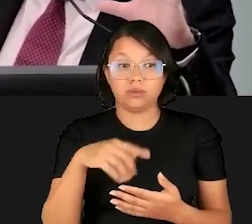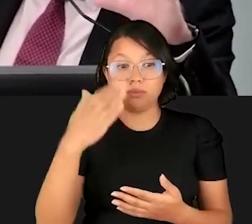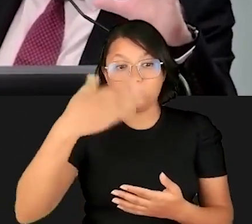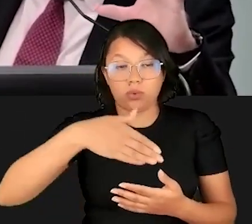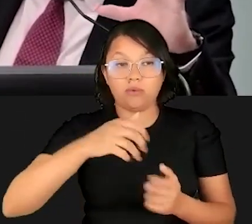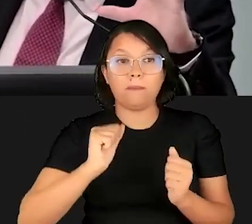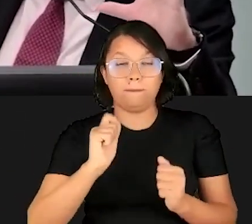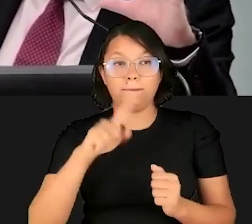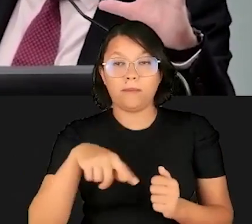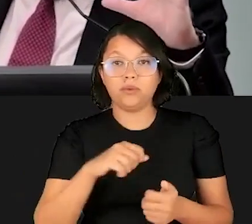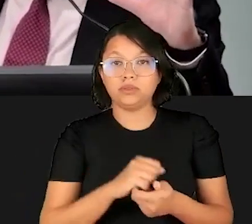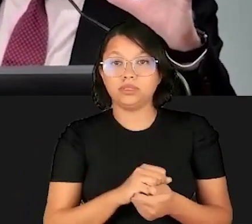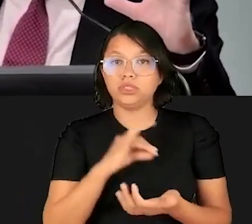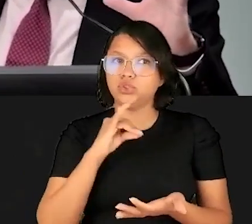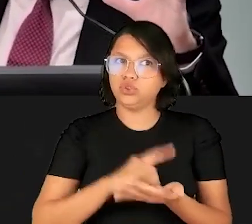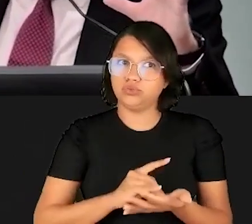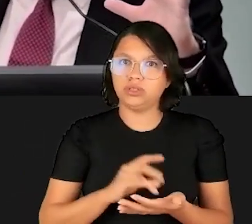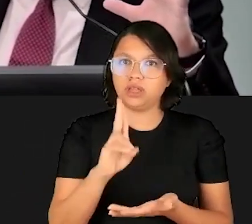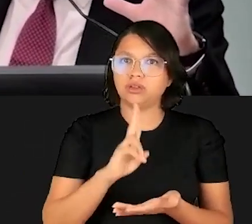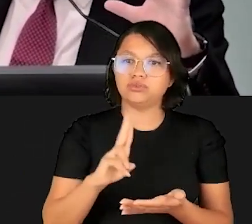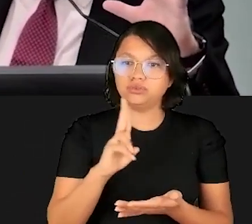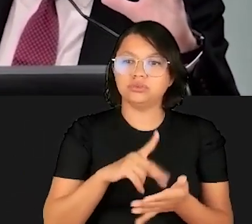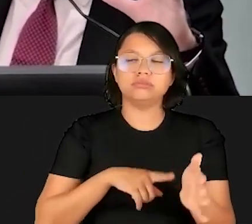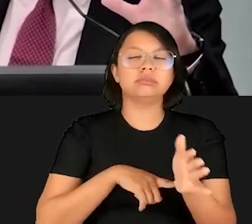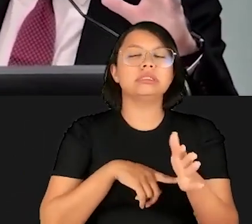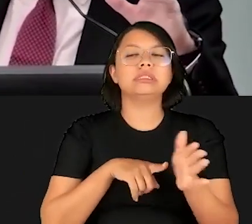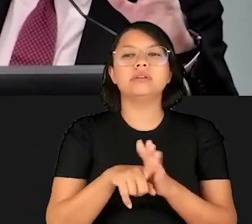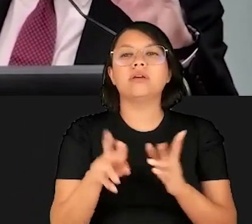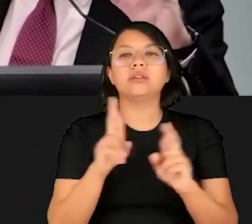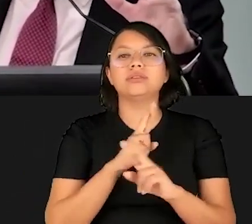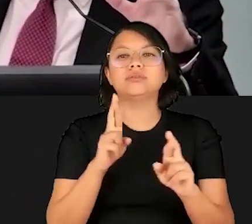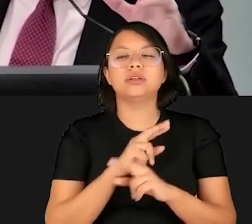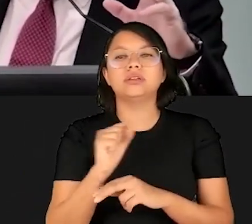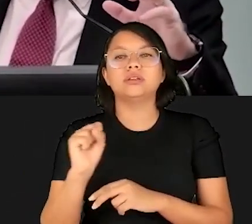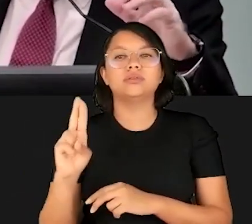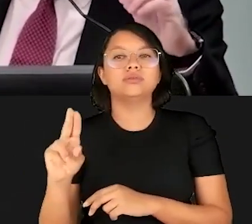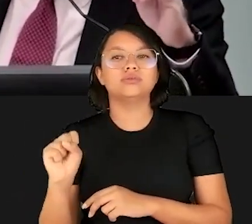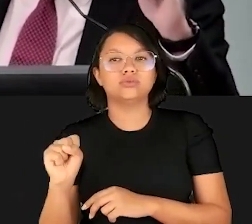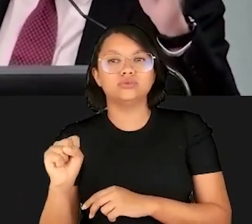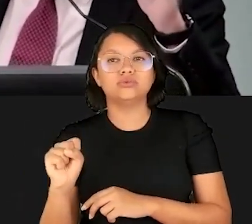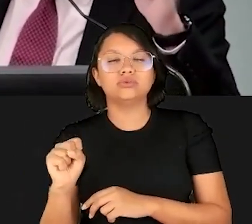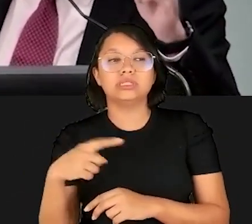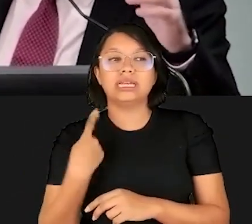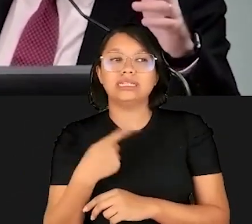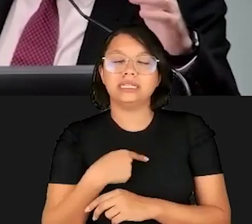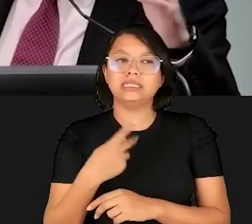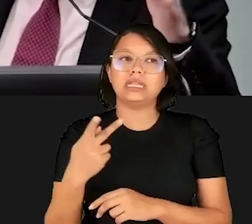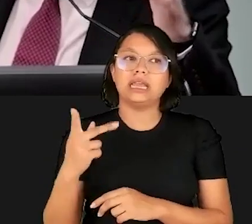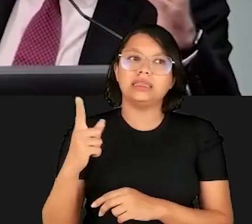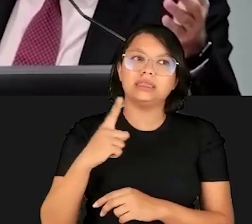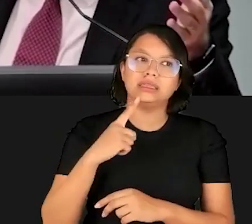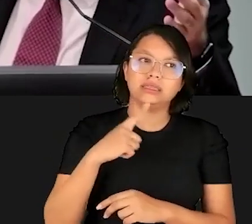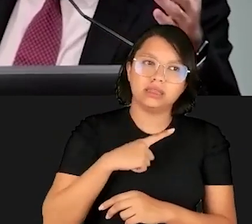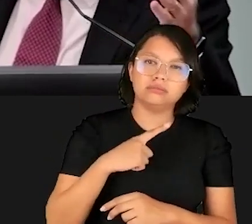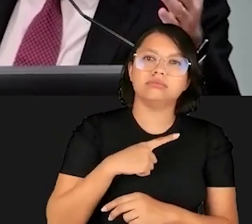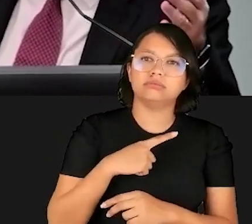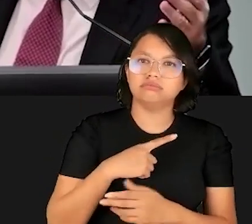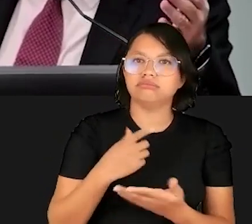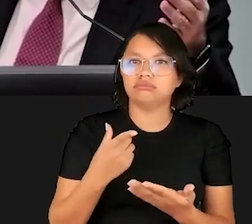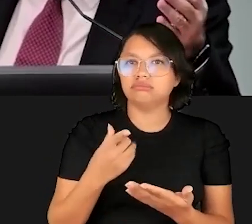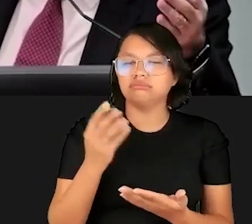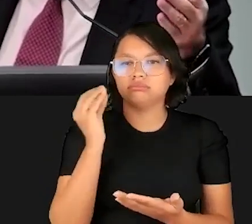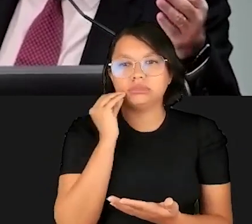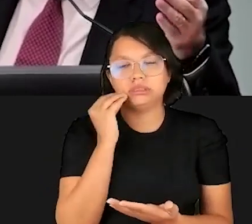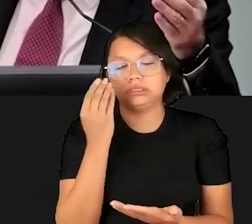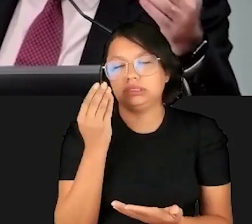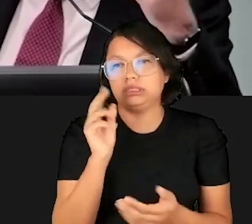ser realmente usadas numa questão do SUS, em que a gente está tentando fazer melhor uso do recurso, que, afinal de contas, é recurso de todos,